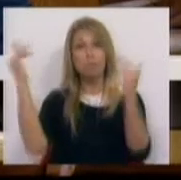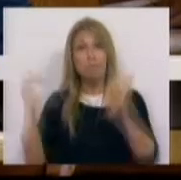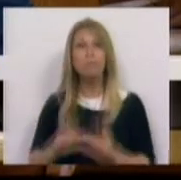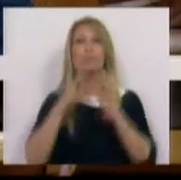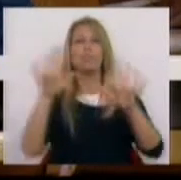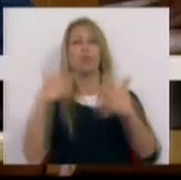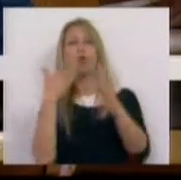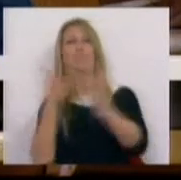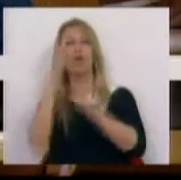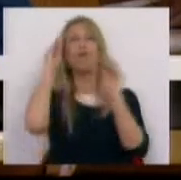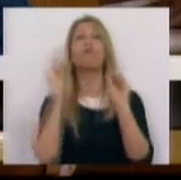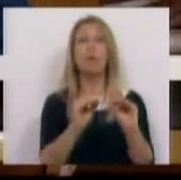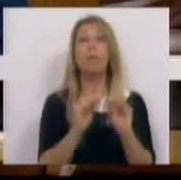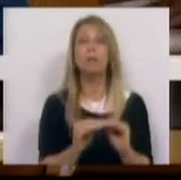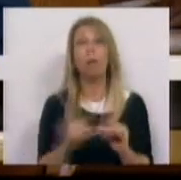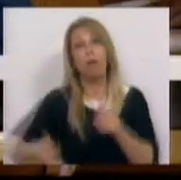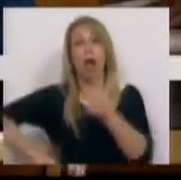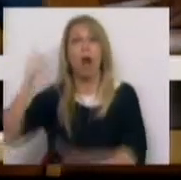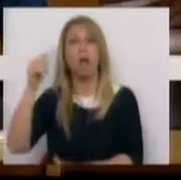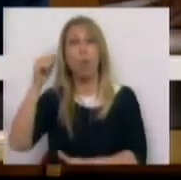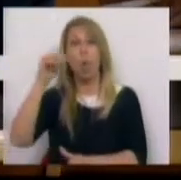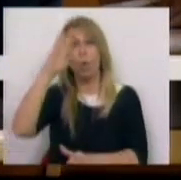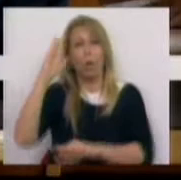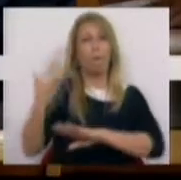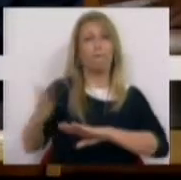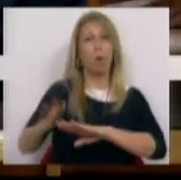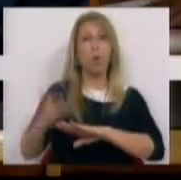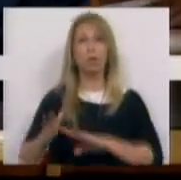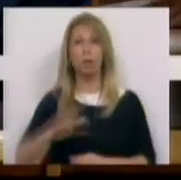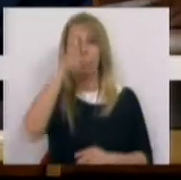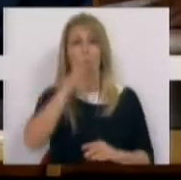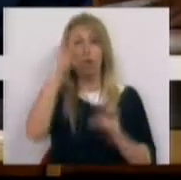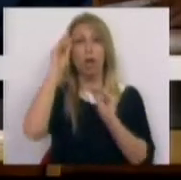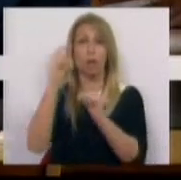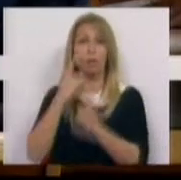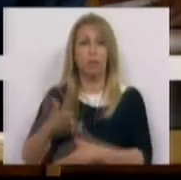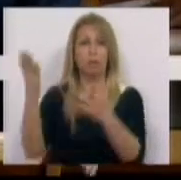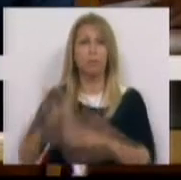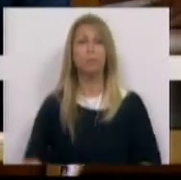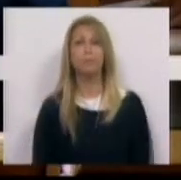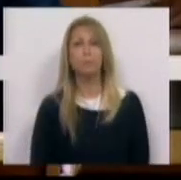formação, venceu o preconceito deste Ministério da Educação.